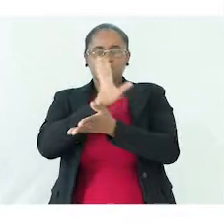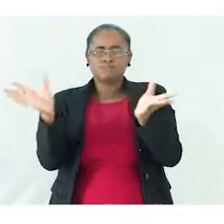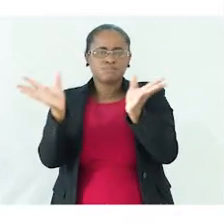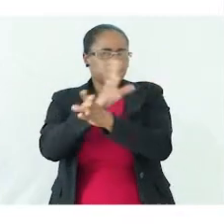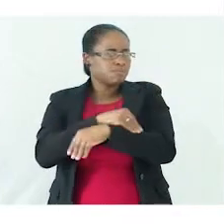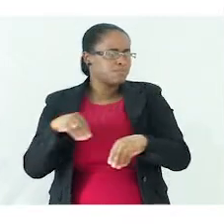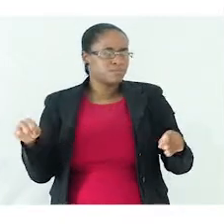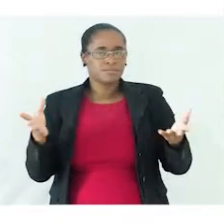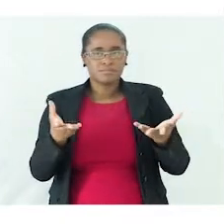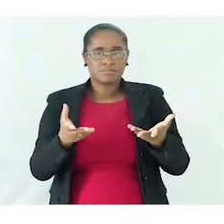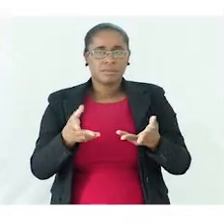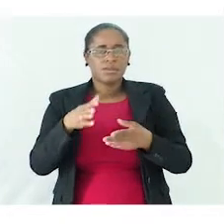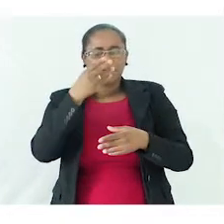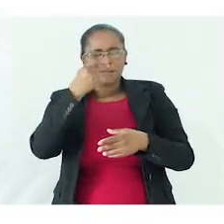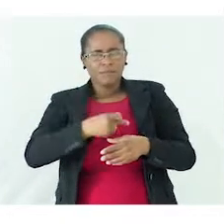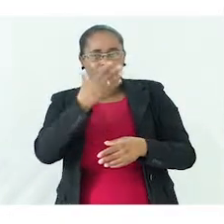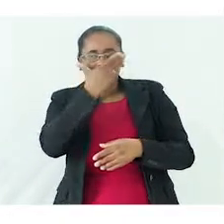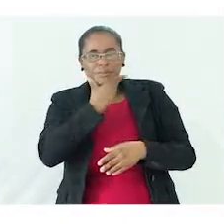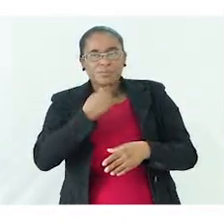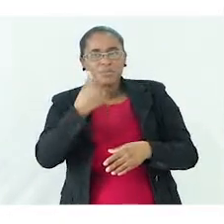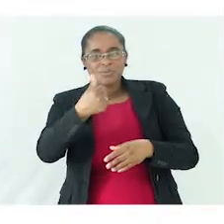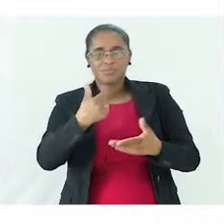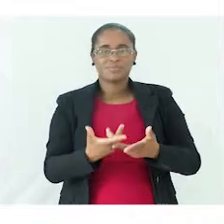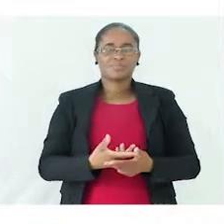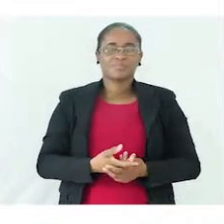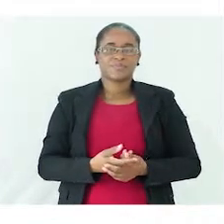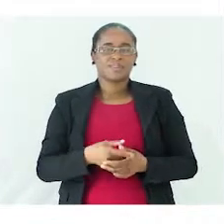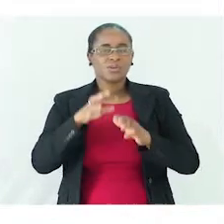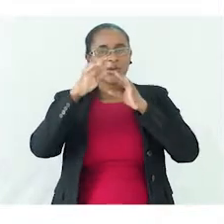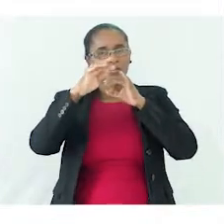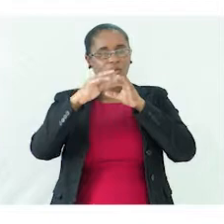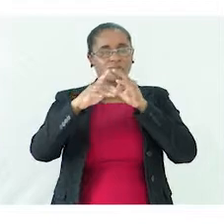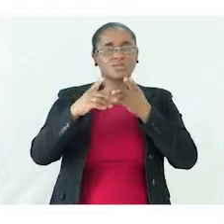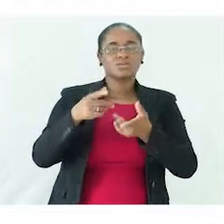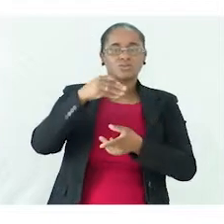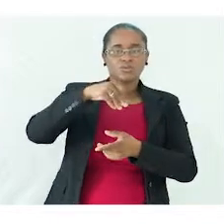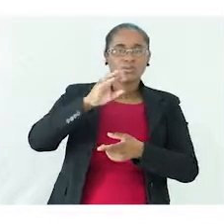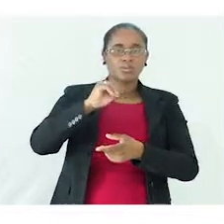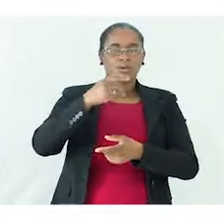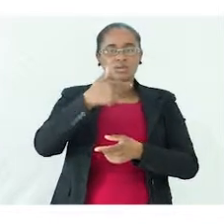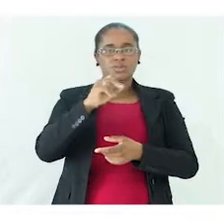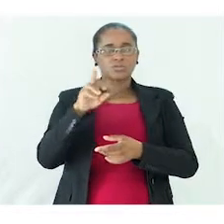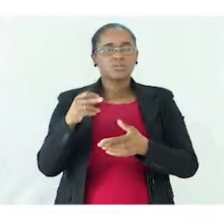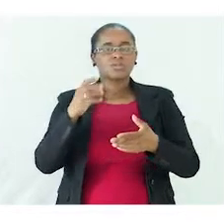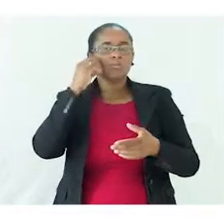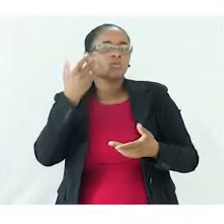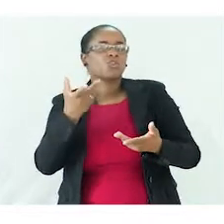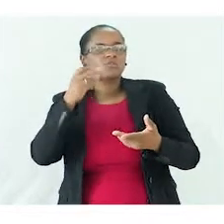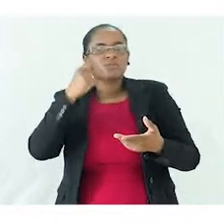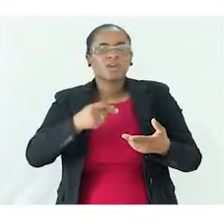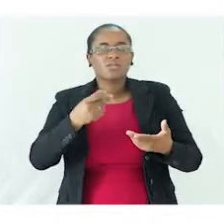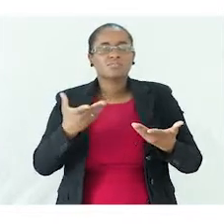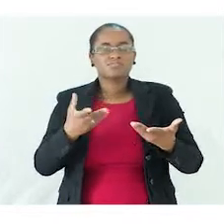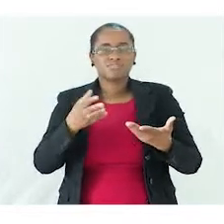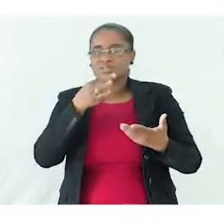Ficou lindo. Então, as flautas dos pastores, como é que elas passaram a comportar? Deixaram